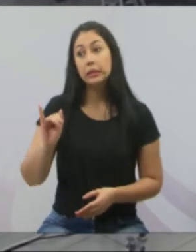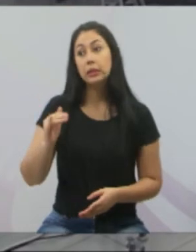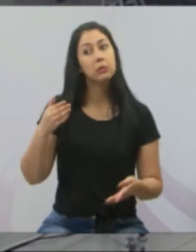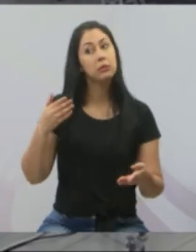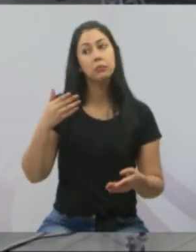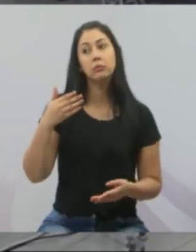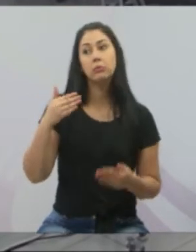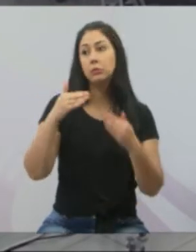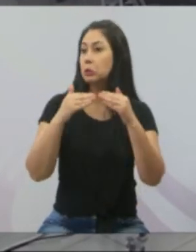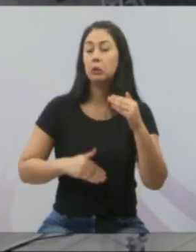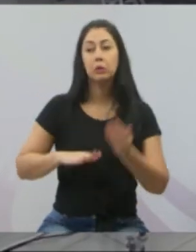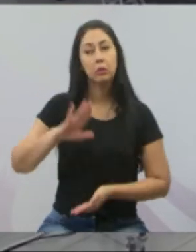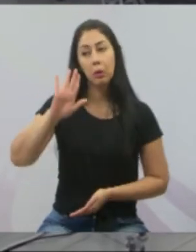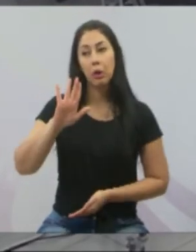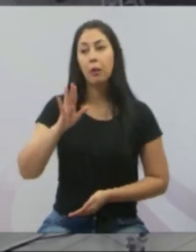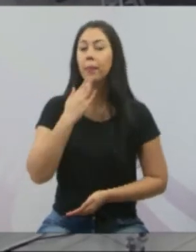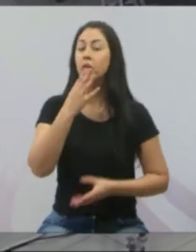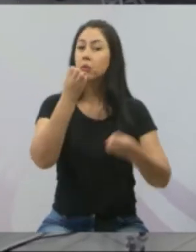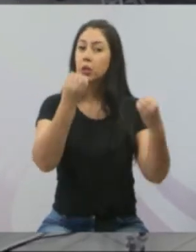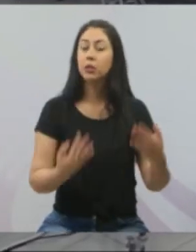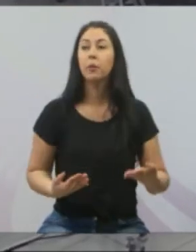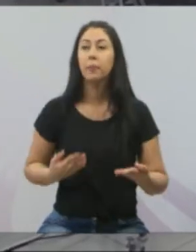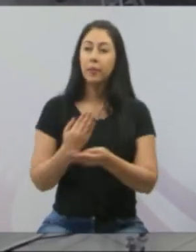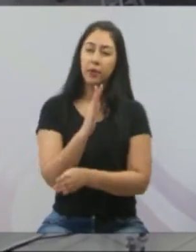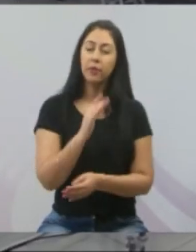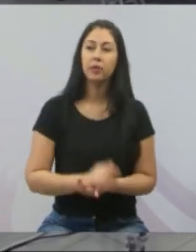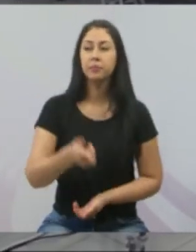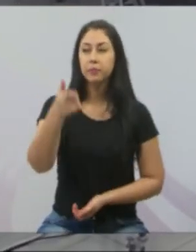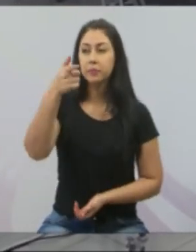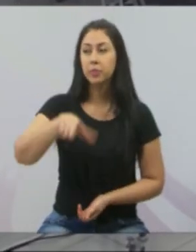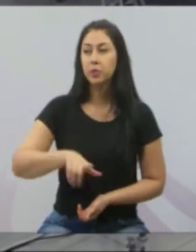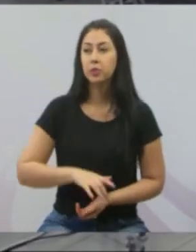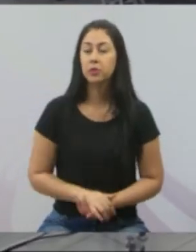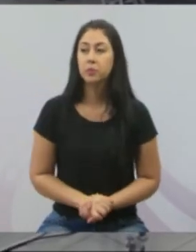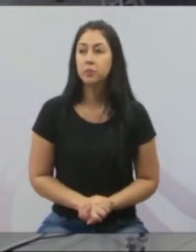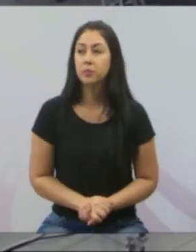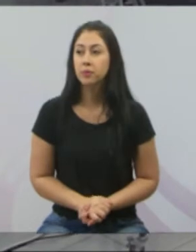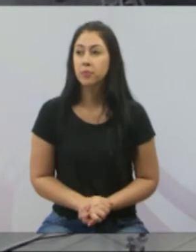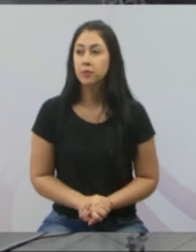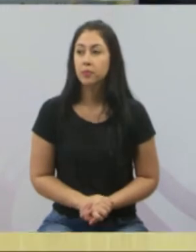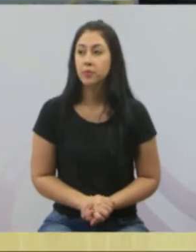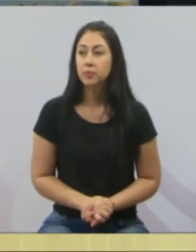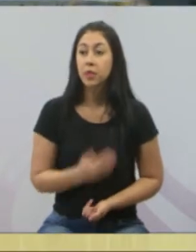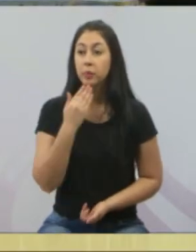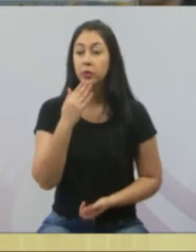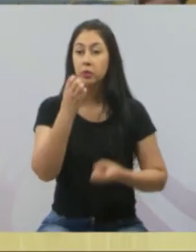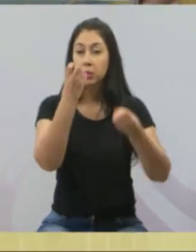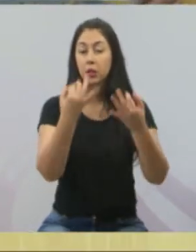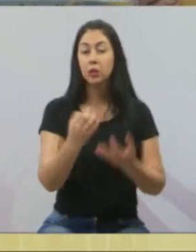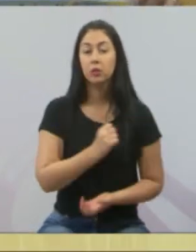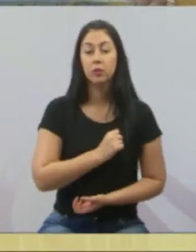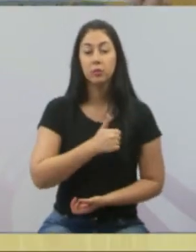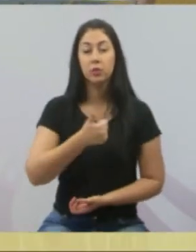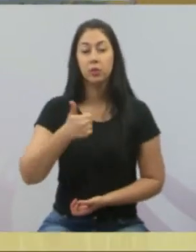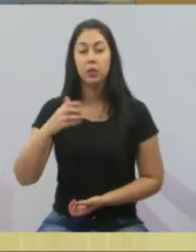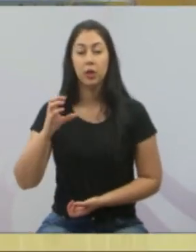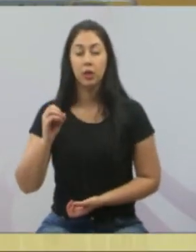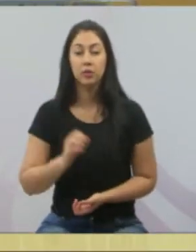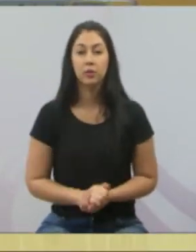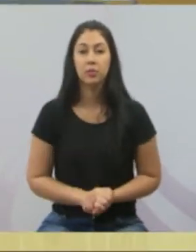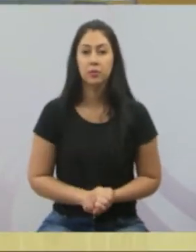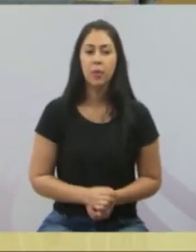muito importante, a entrada e saída de um bairro com mais de 3 mil habitantes, e, além de tudo, tem